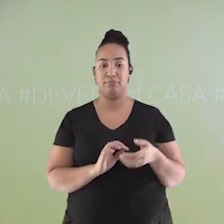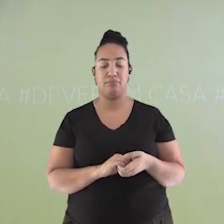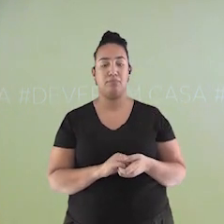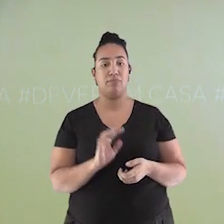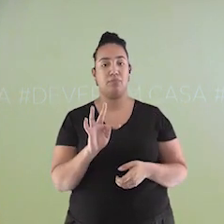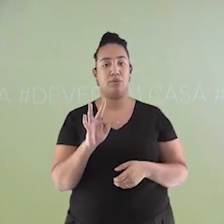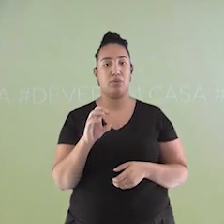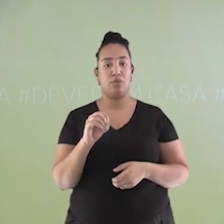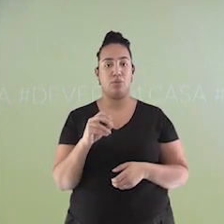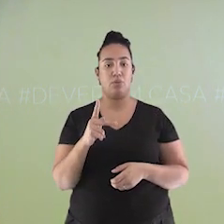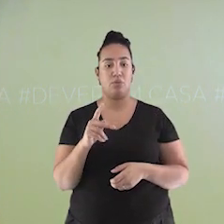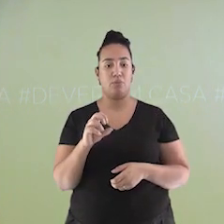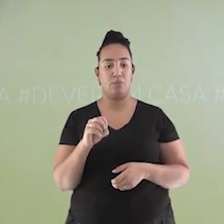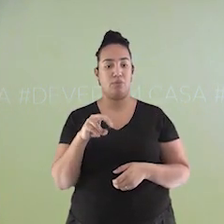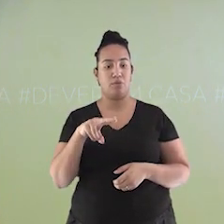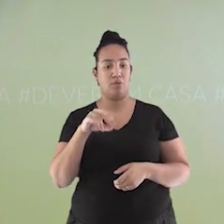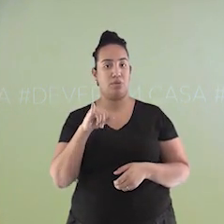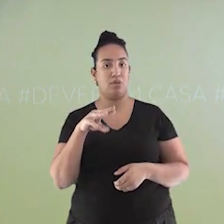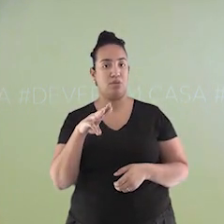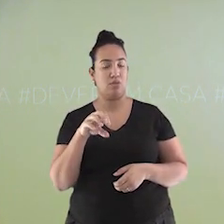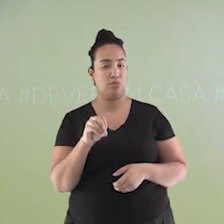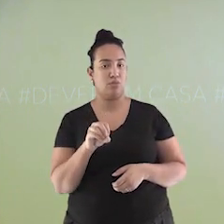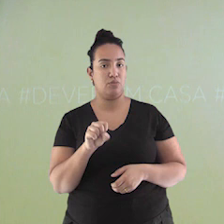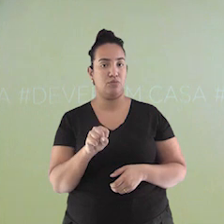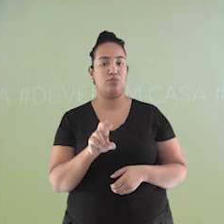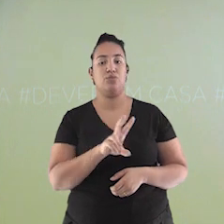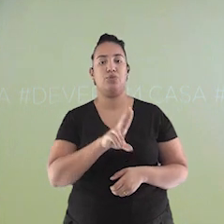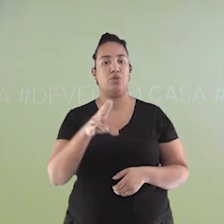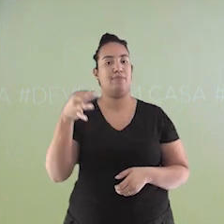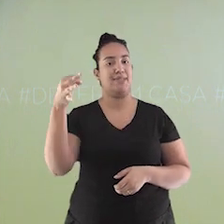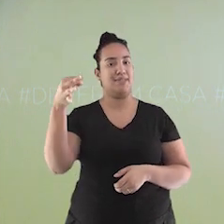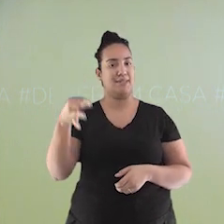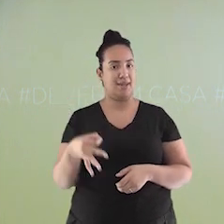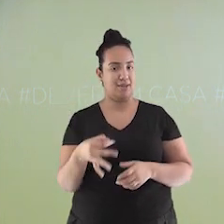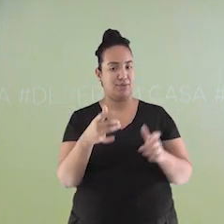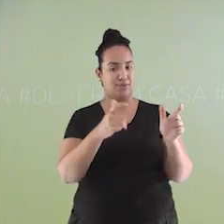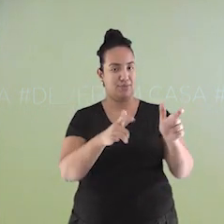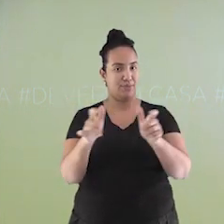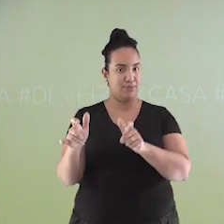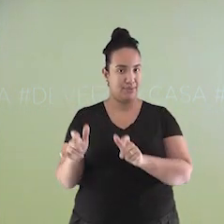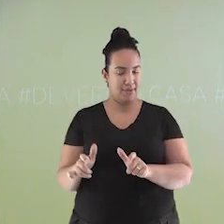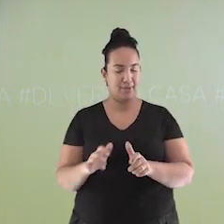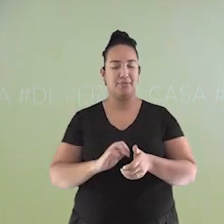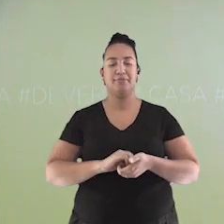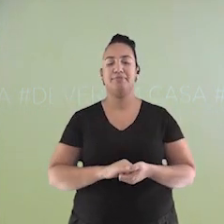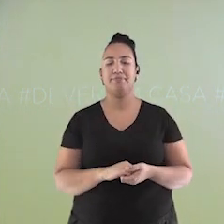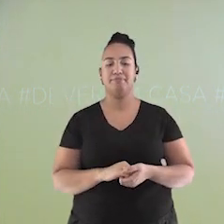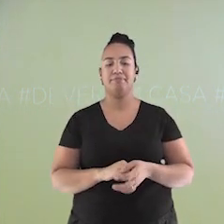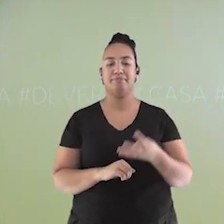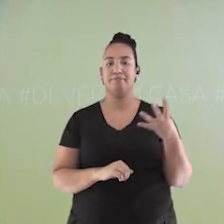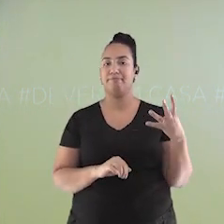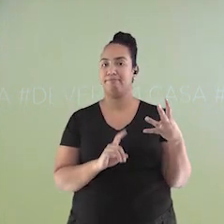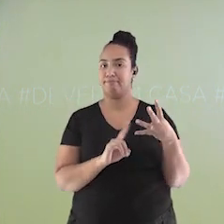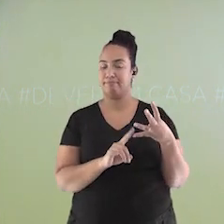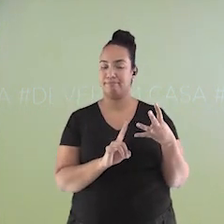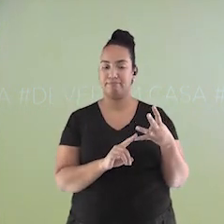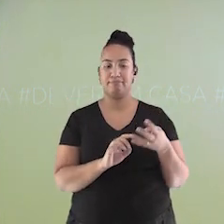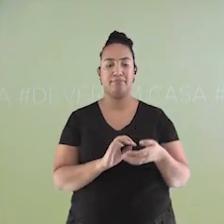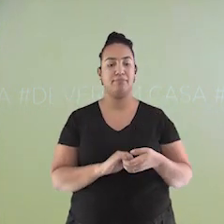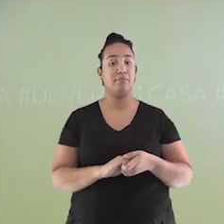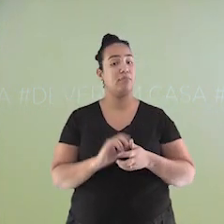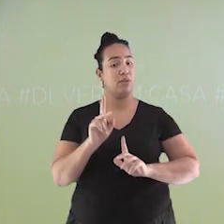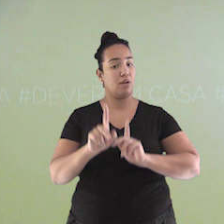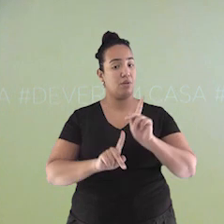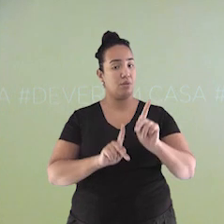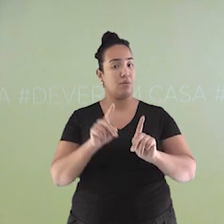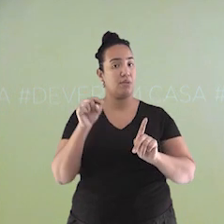Topônimos são os nomes próprios dos lugares. Verdadeiro. E a última, a